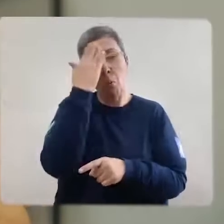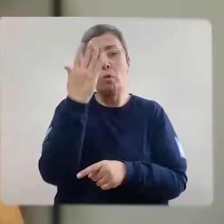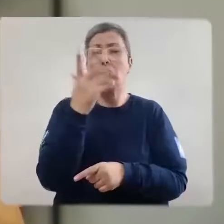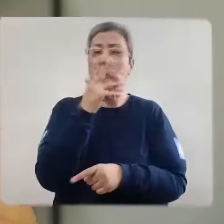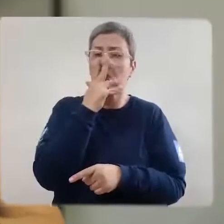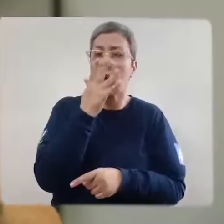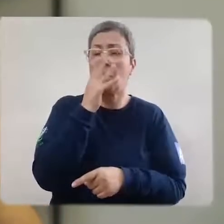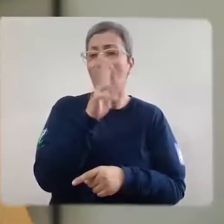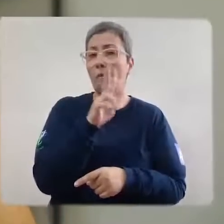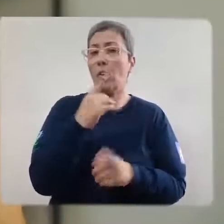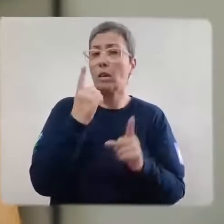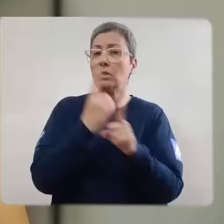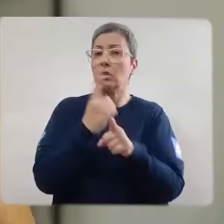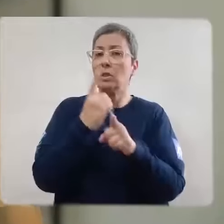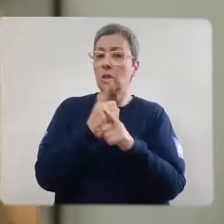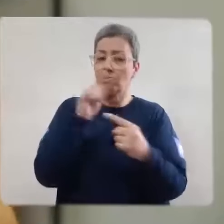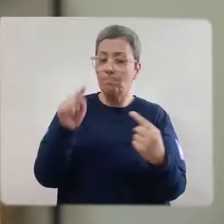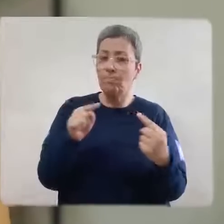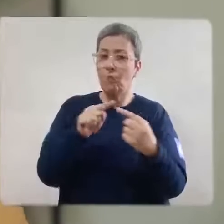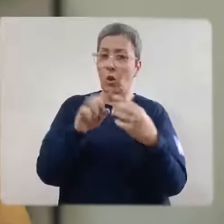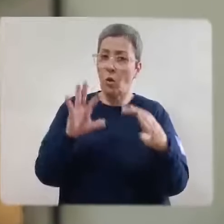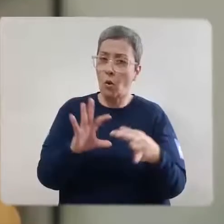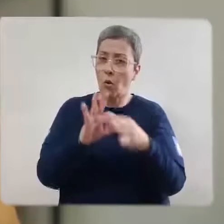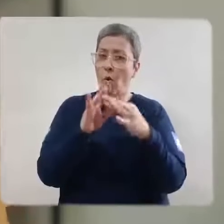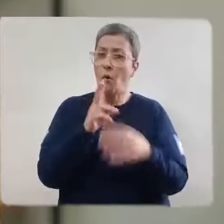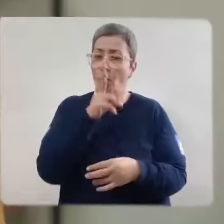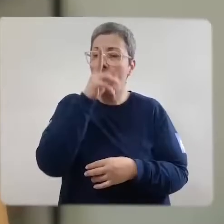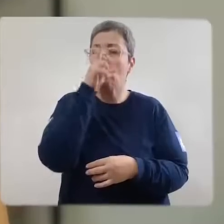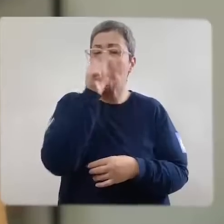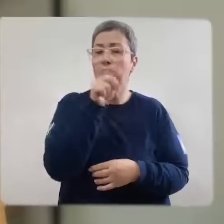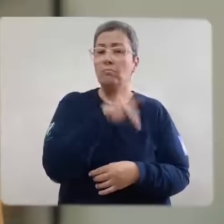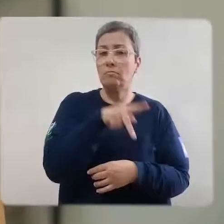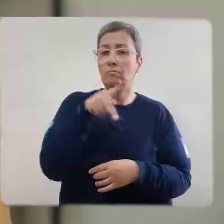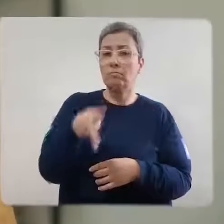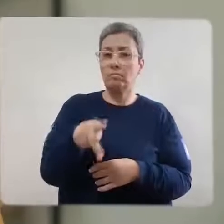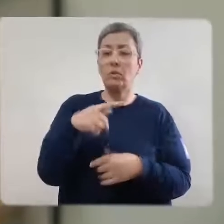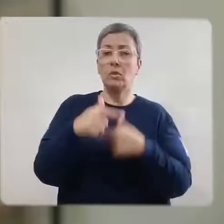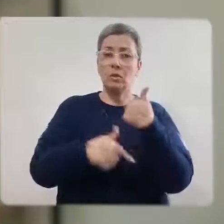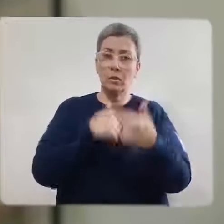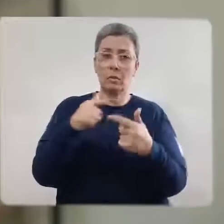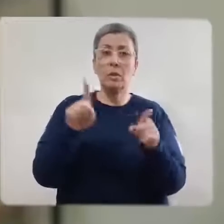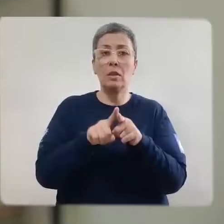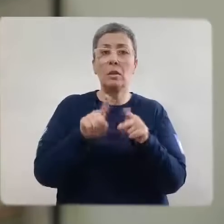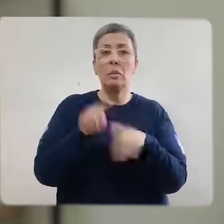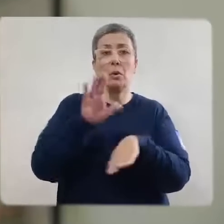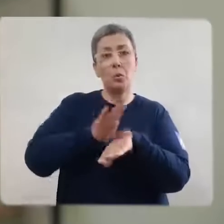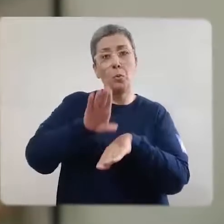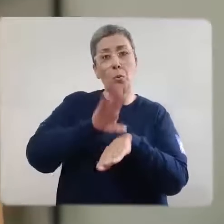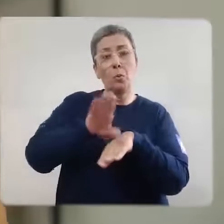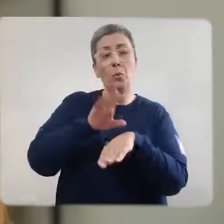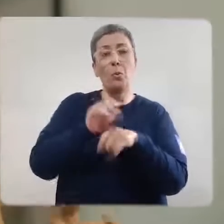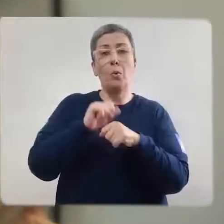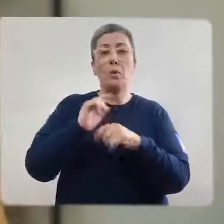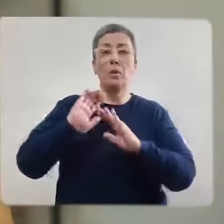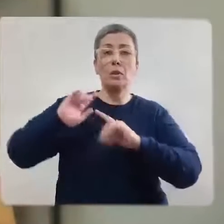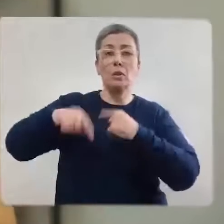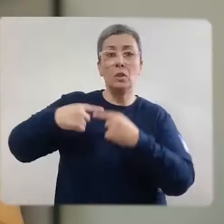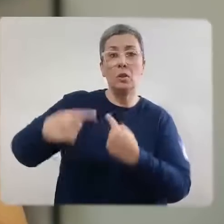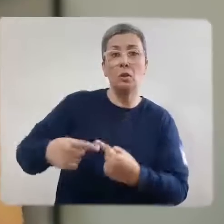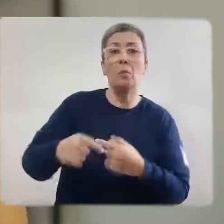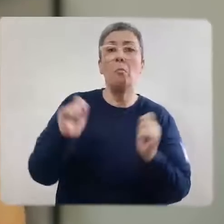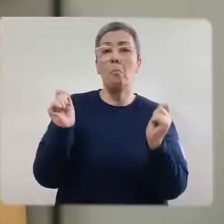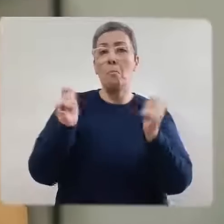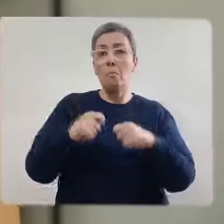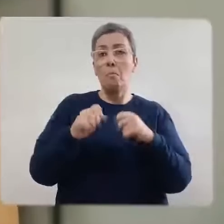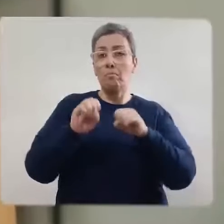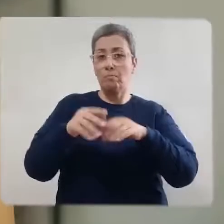que estes encontros visam fortalecer o trabalho desse professor. E nós estamos também com o nosso curso, Caminhos e